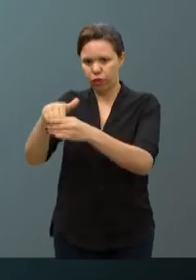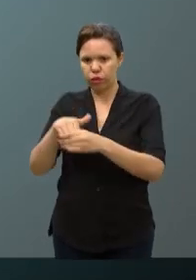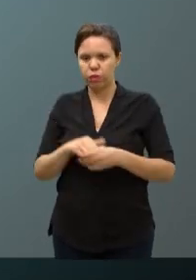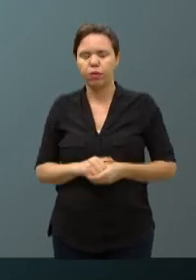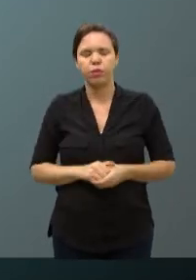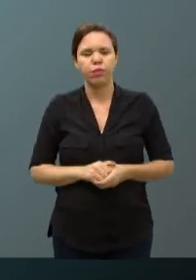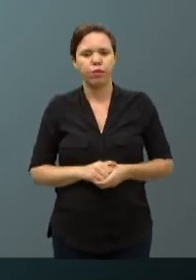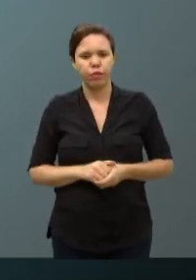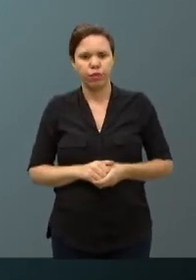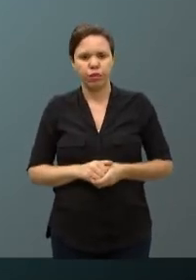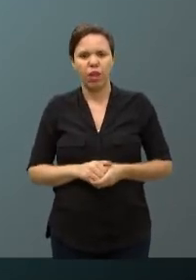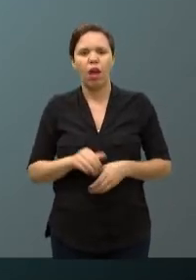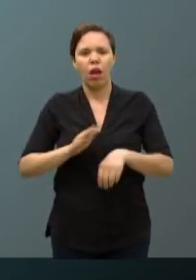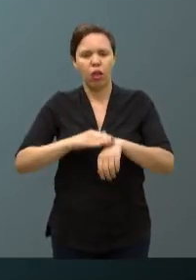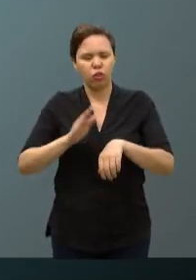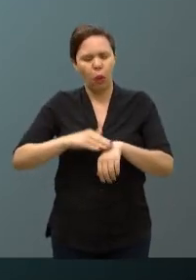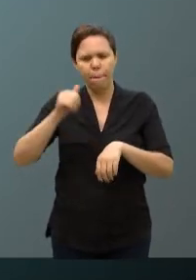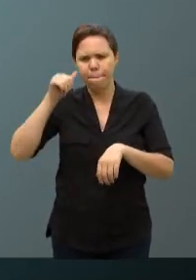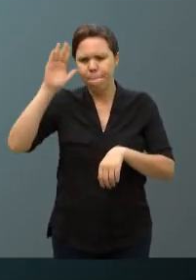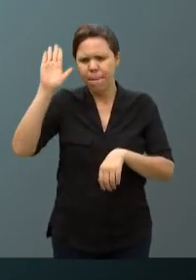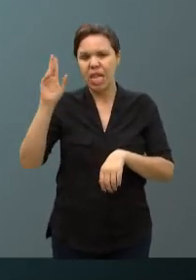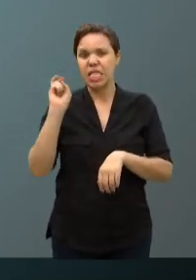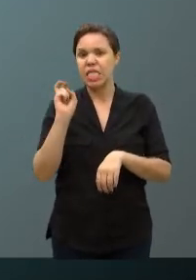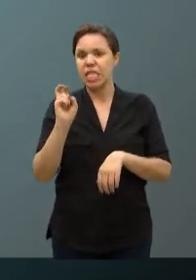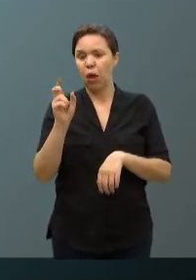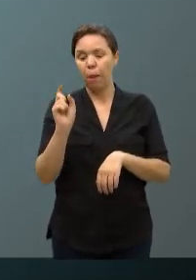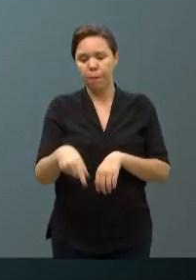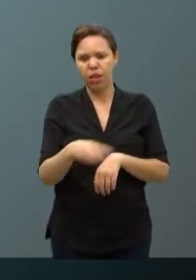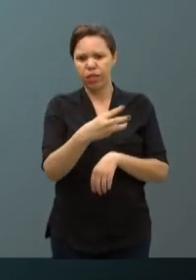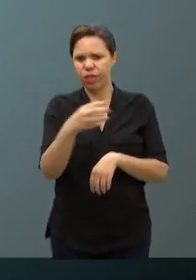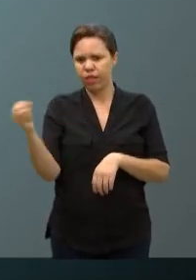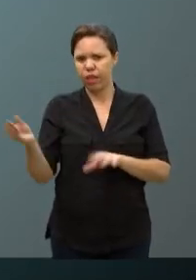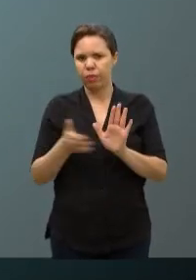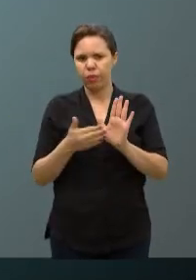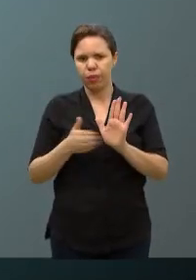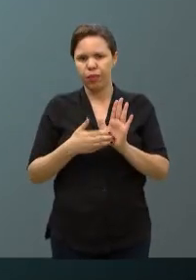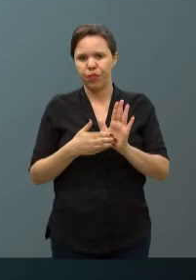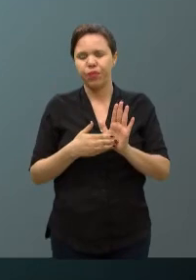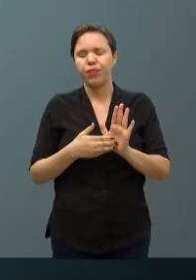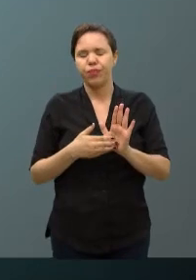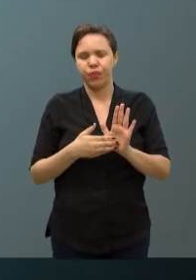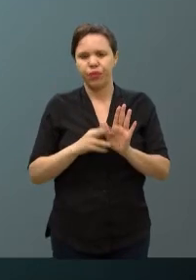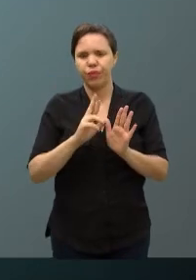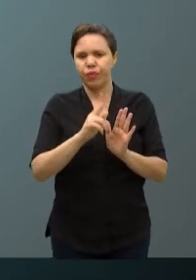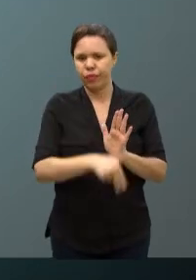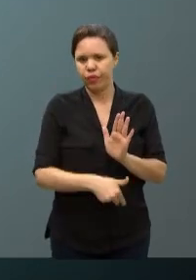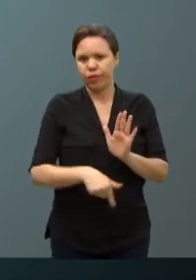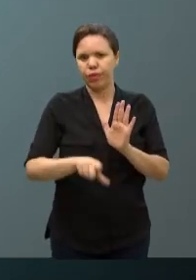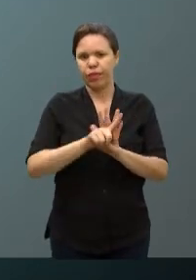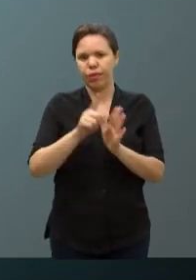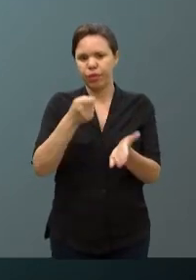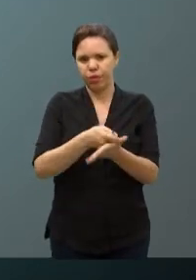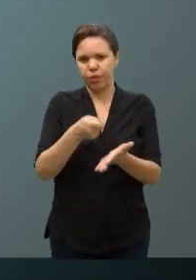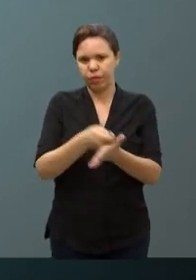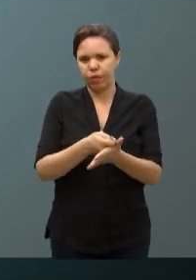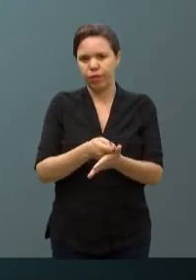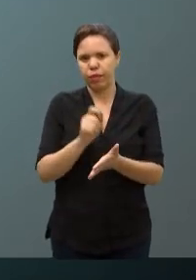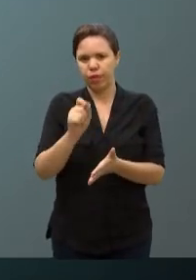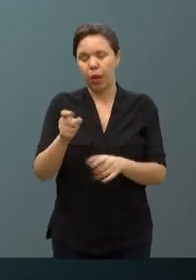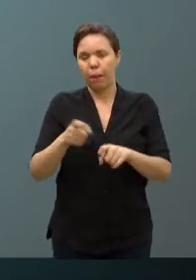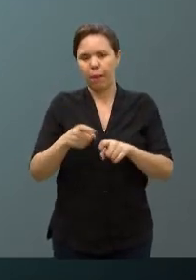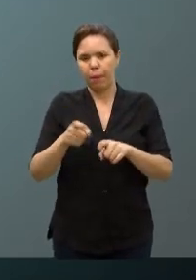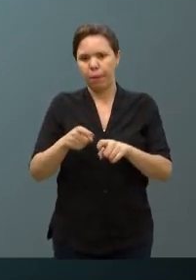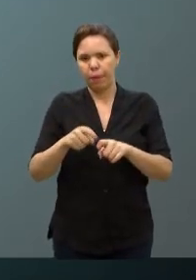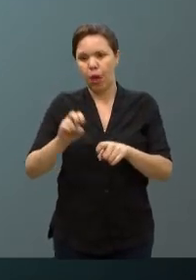5.791 votos. É autor de mais de 5.300 proposições, entre elas a lei que determina que